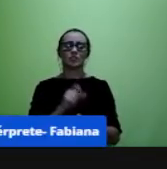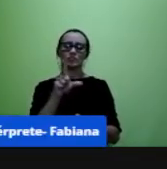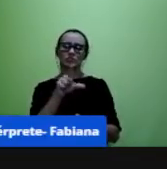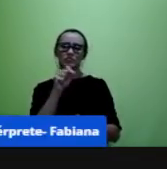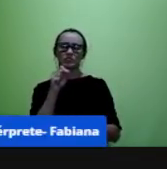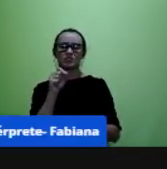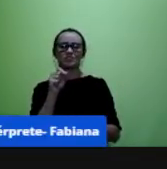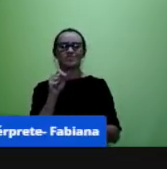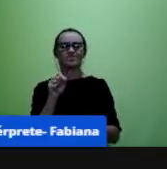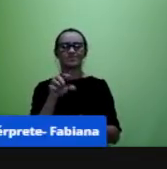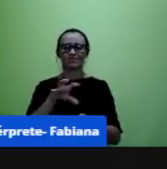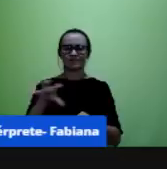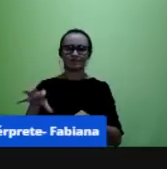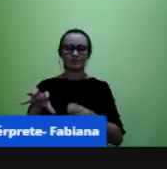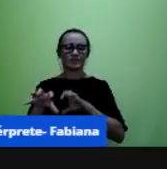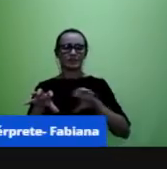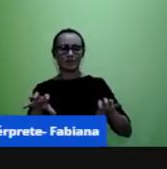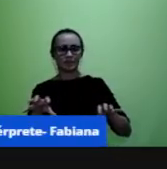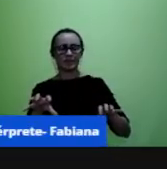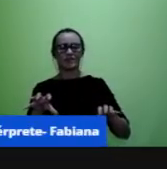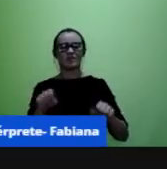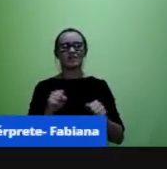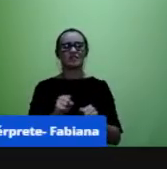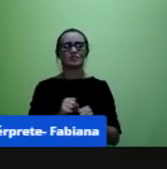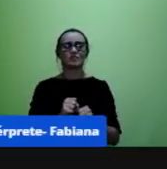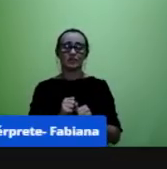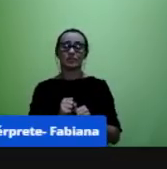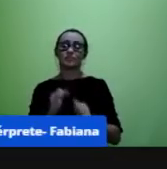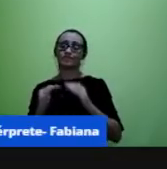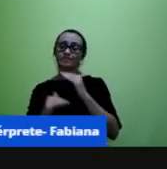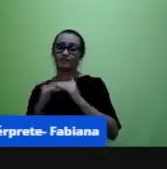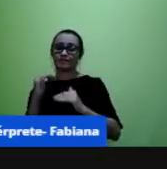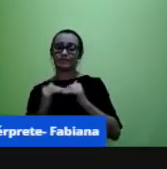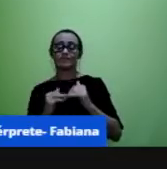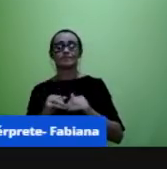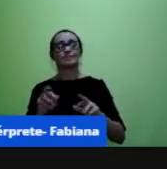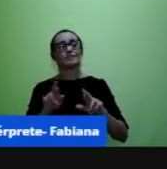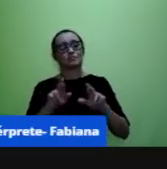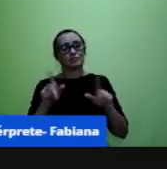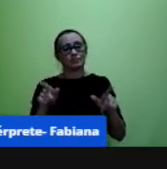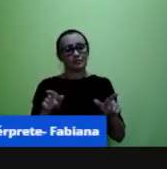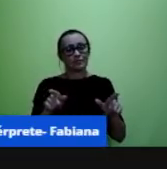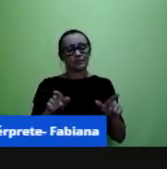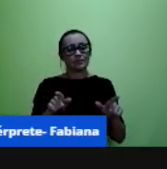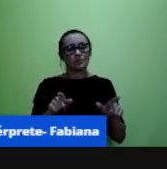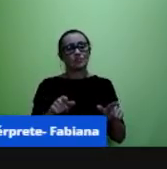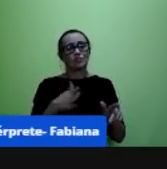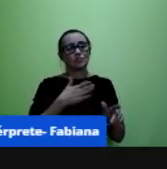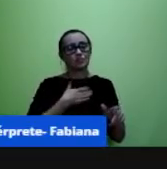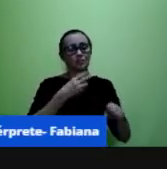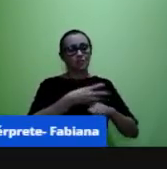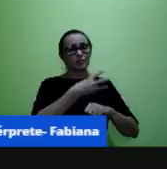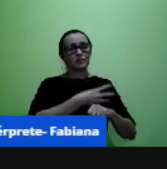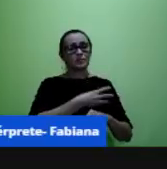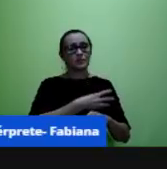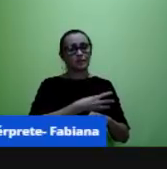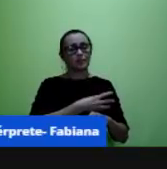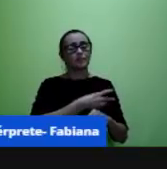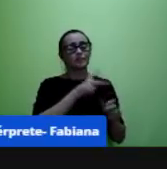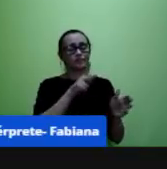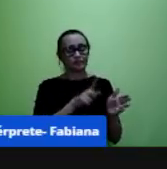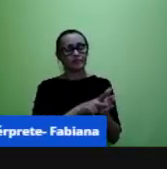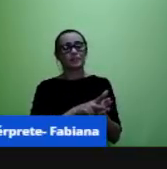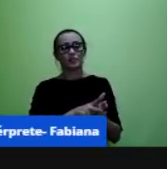não misturar a questão pessoal com a profissional. Então, eu comprei um chip específico para isso e deixei um número específico para atendimento